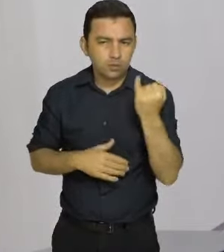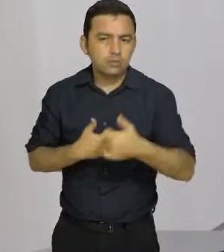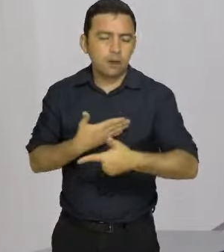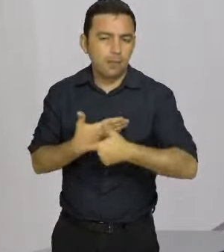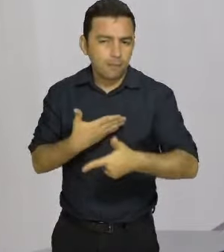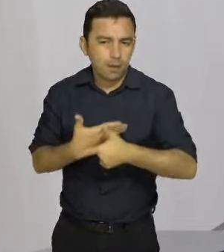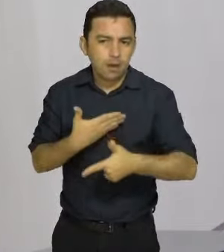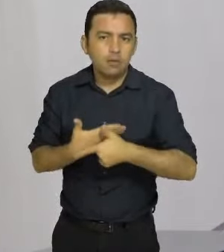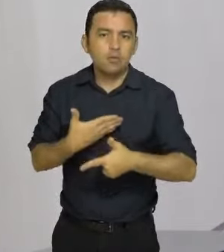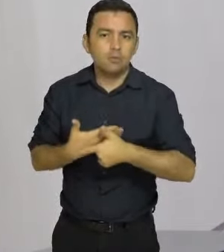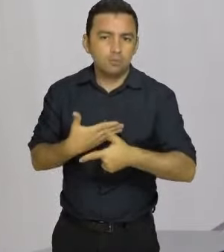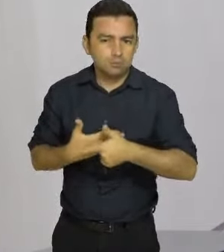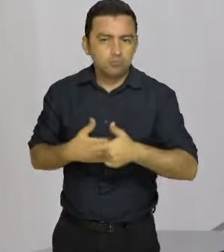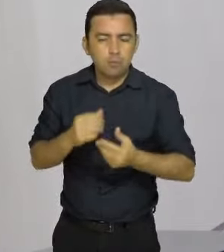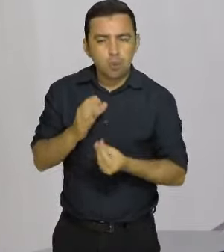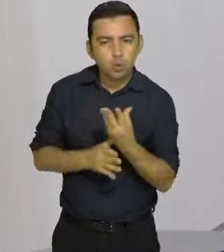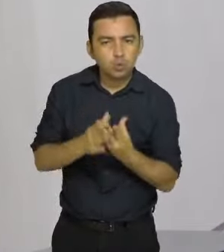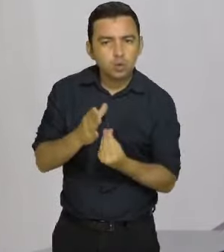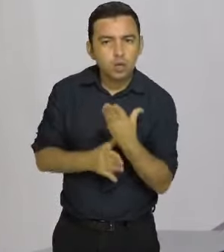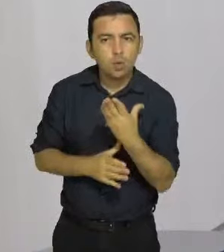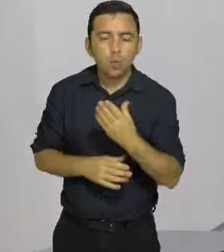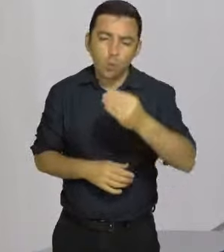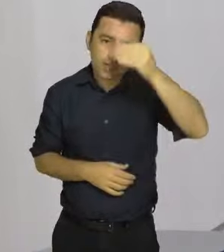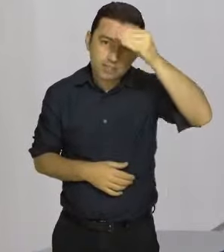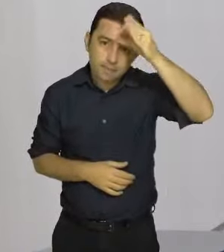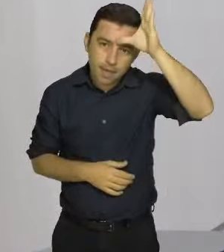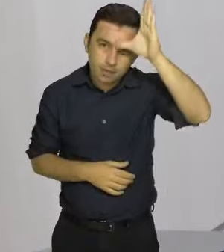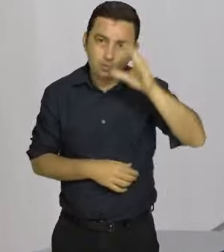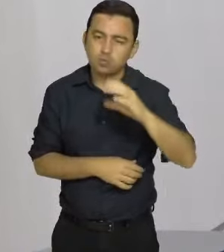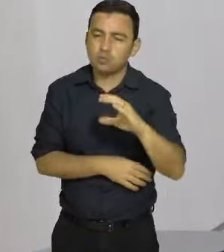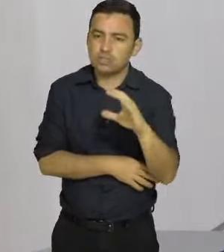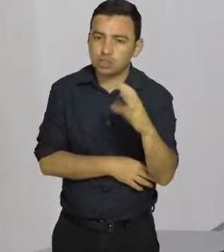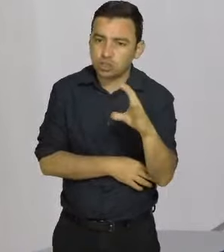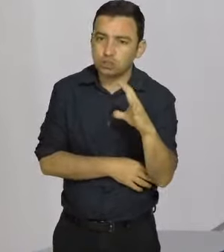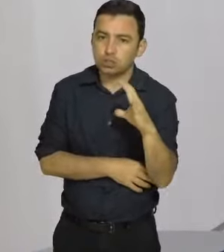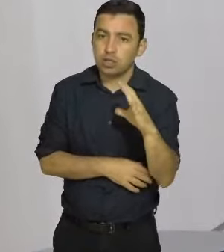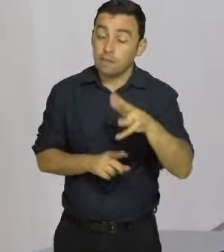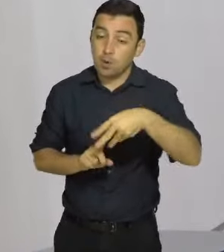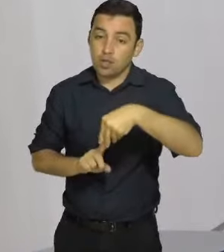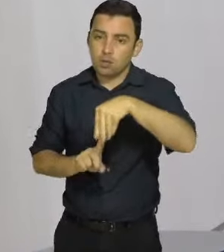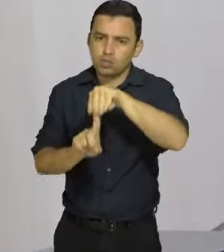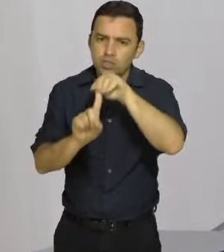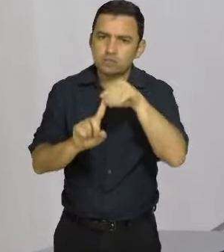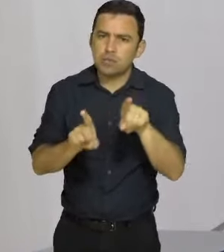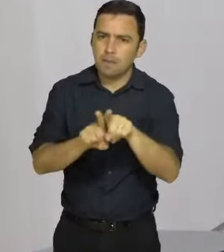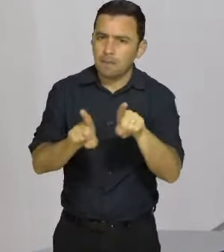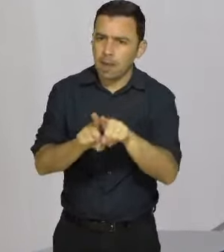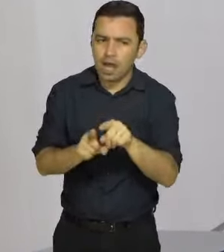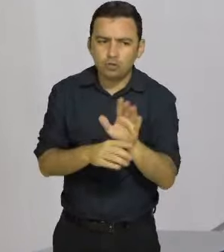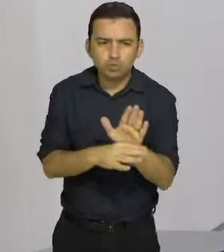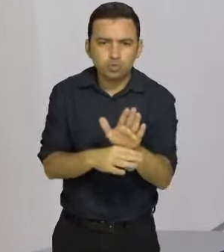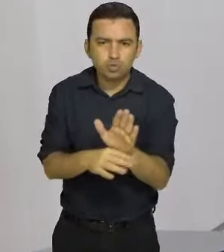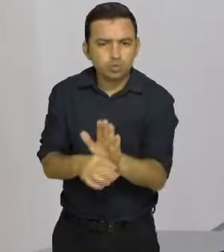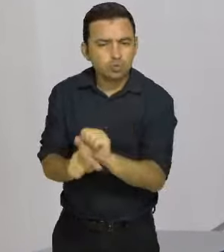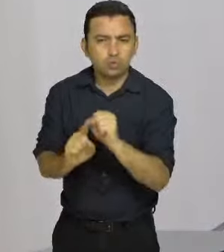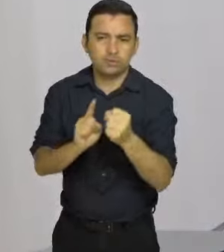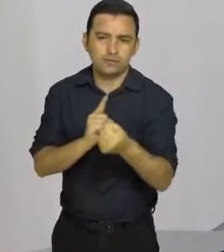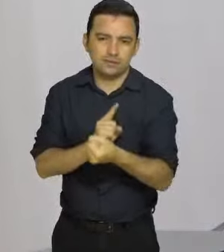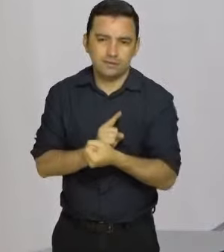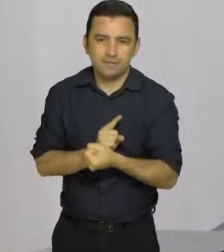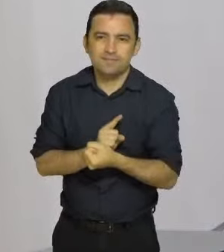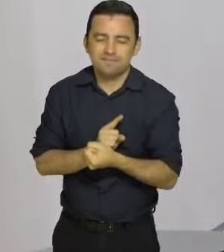produção do conhecimento científico, com protagonismo e valiosas contribuições para a sociedade. E